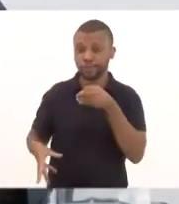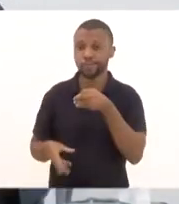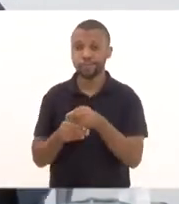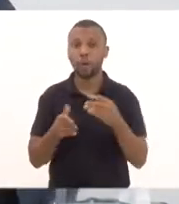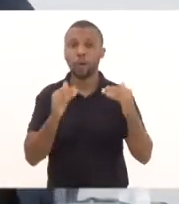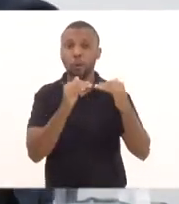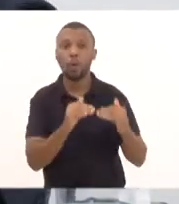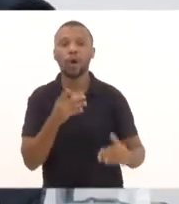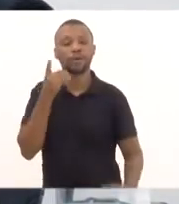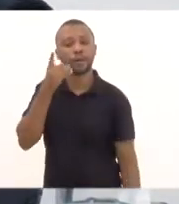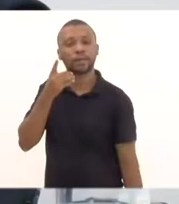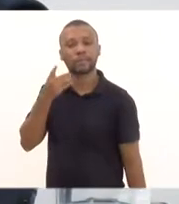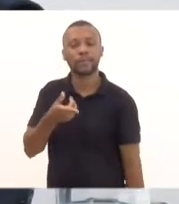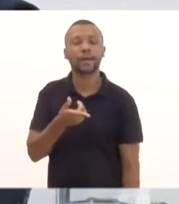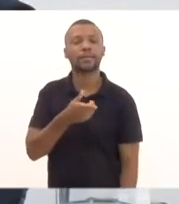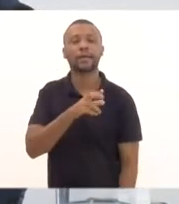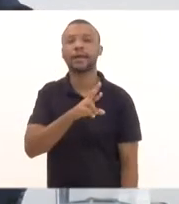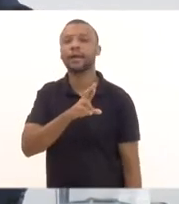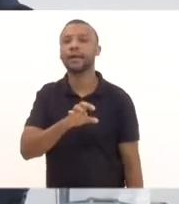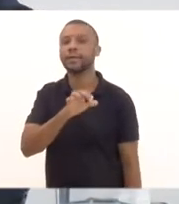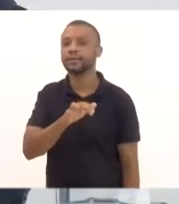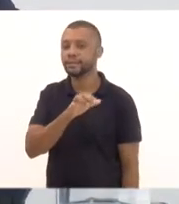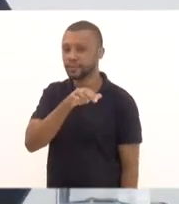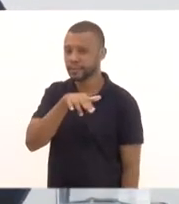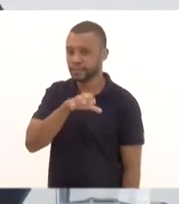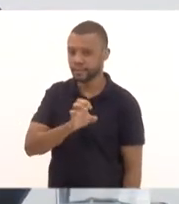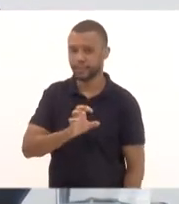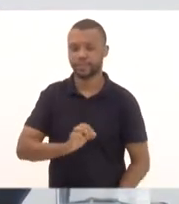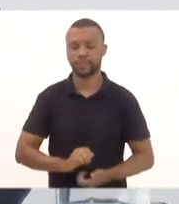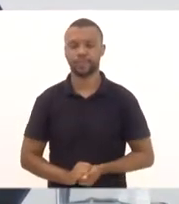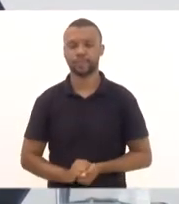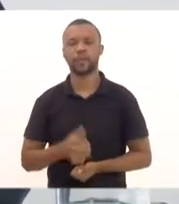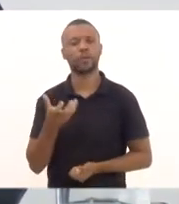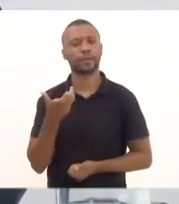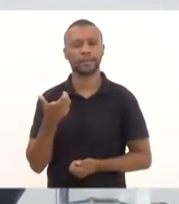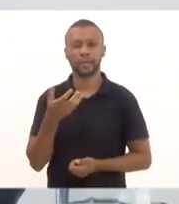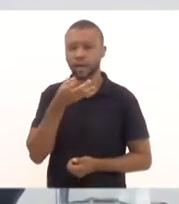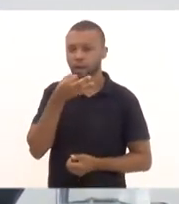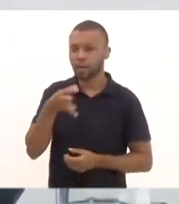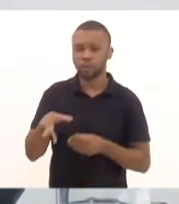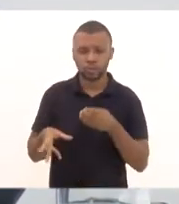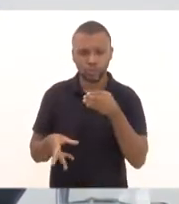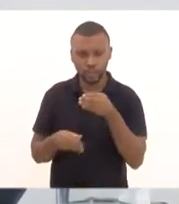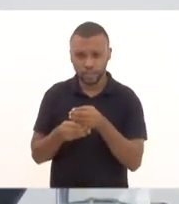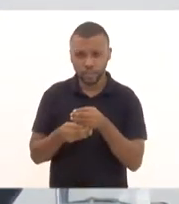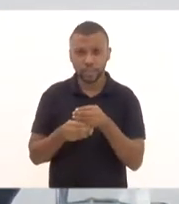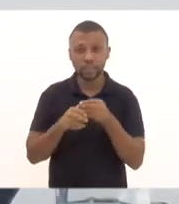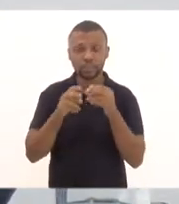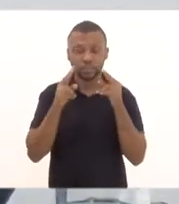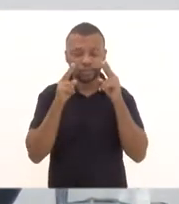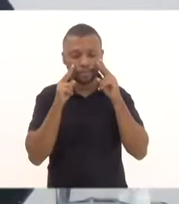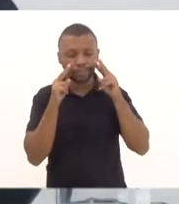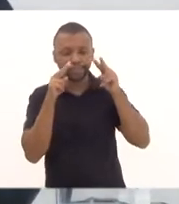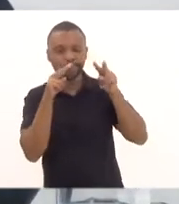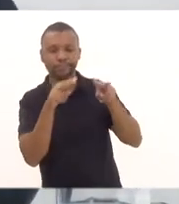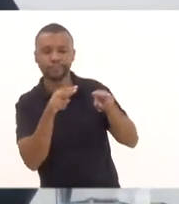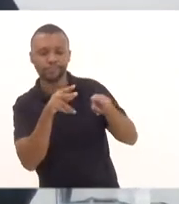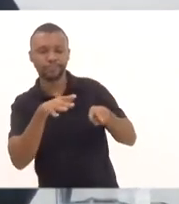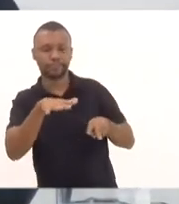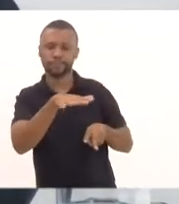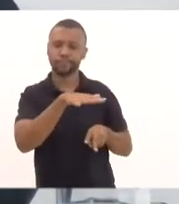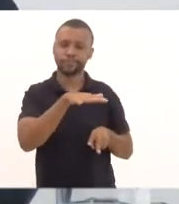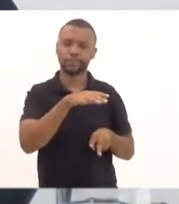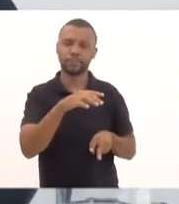a deputada Rejane é outra coisa que eu acho que eu quero aqui sugerir ponto de vista do ponto de vista